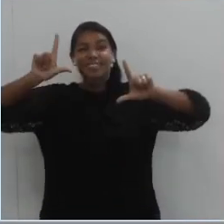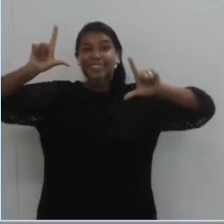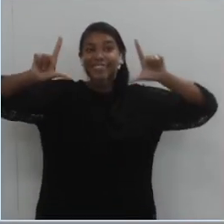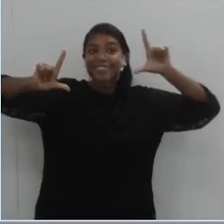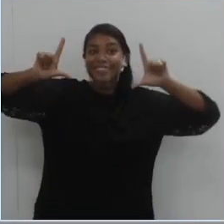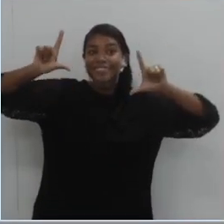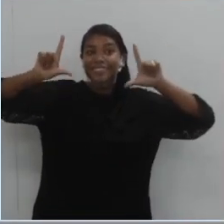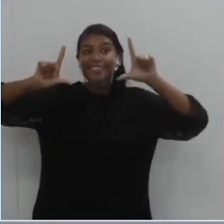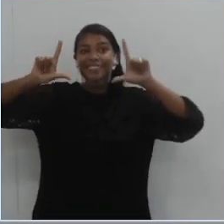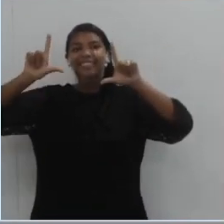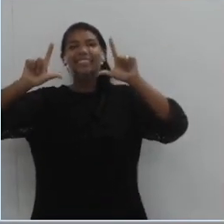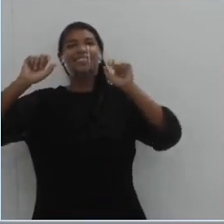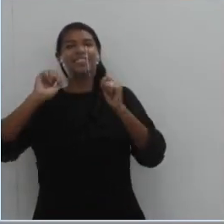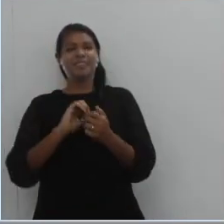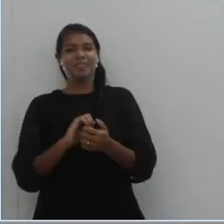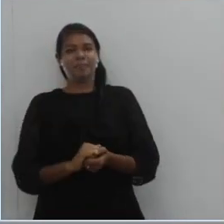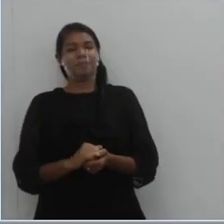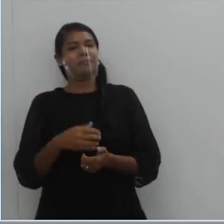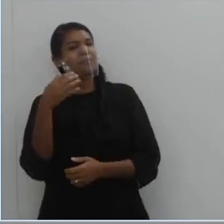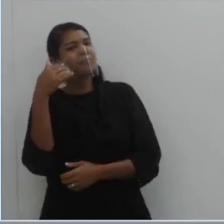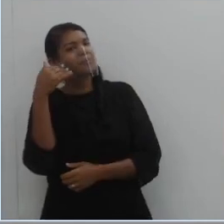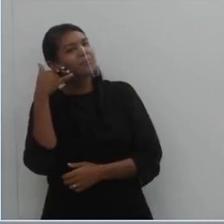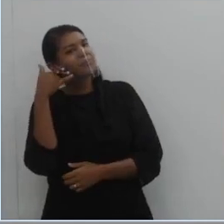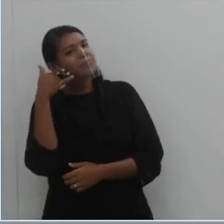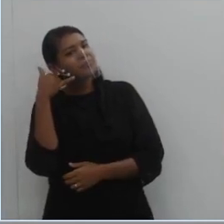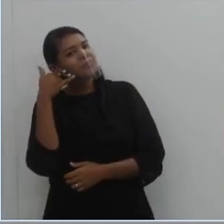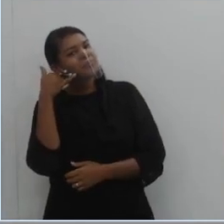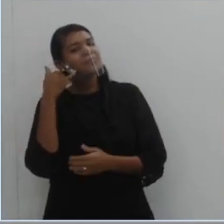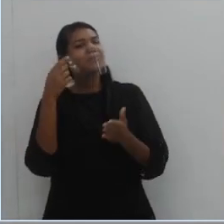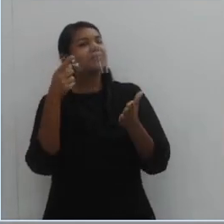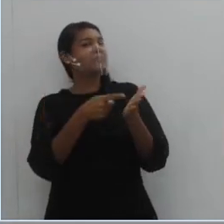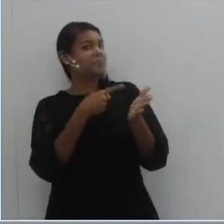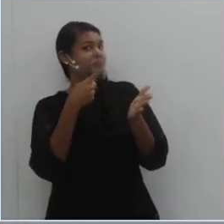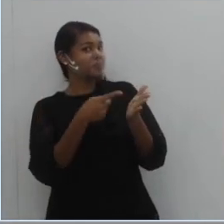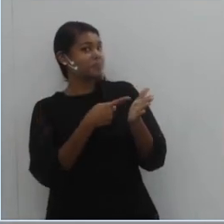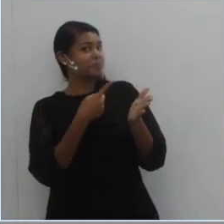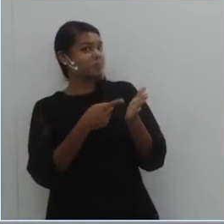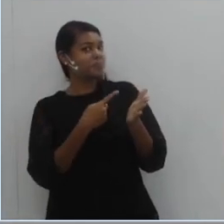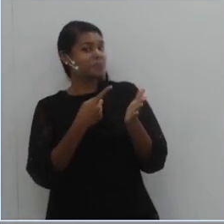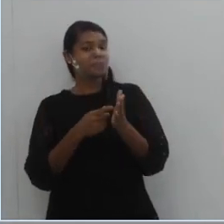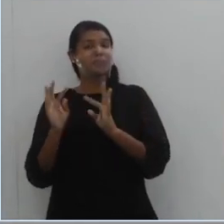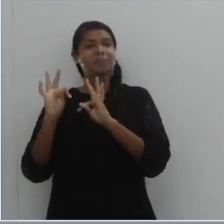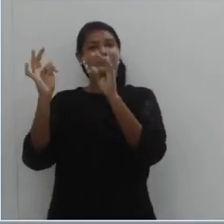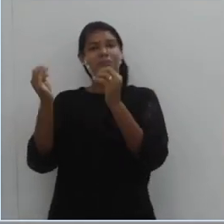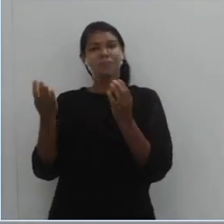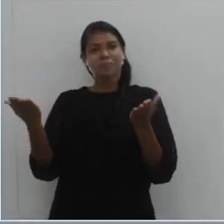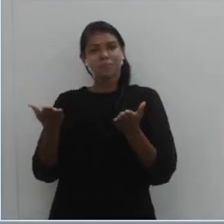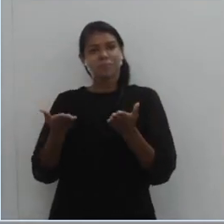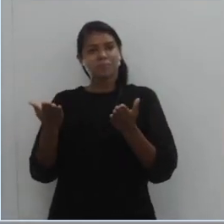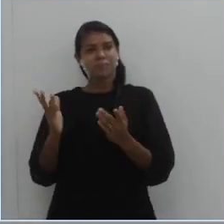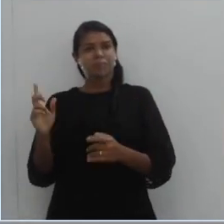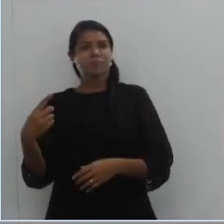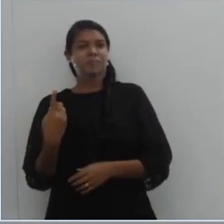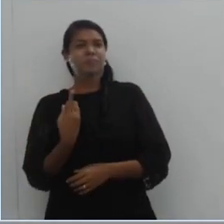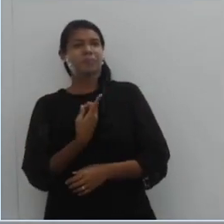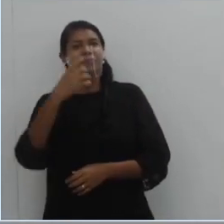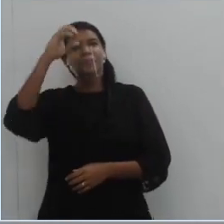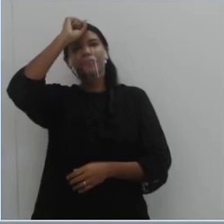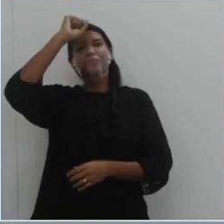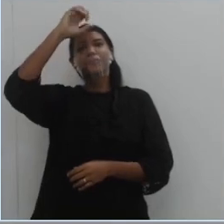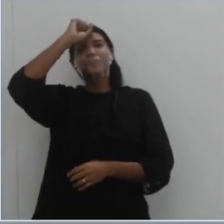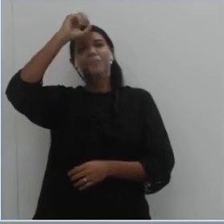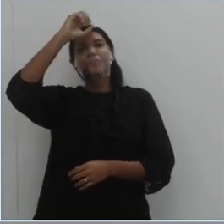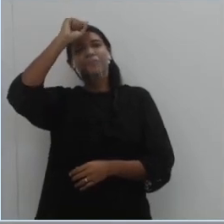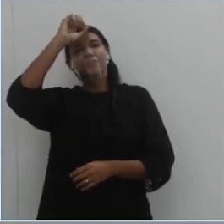televisão, no seu celular, no tablet, tudo isso hoje para a gente